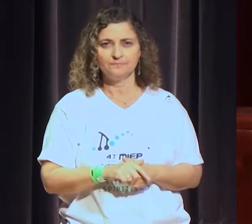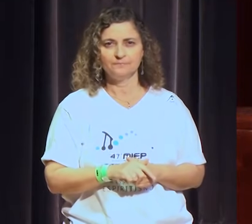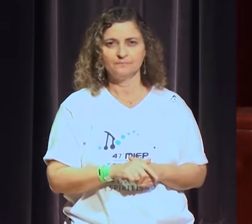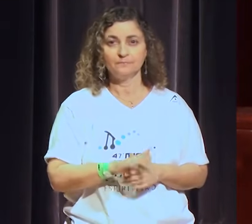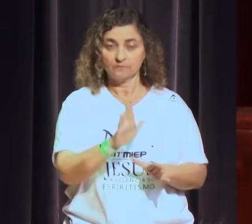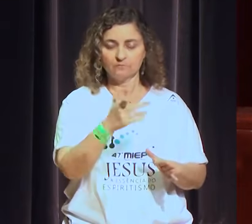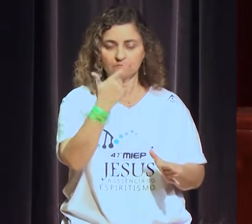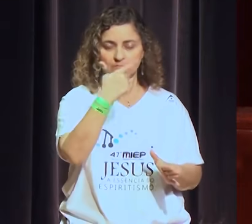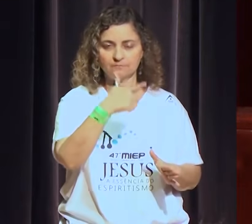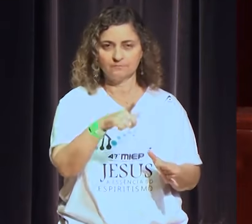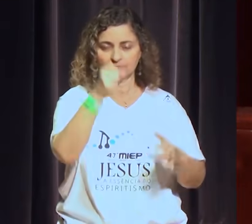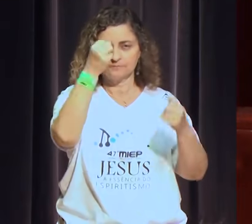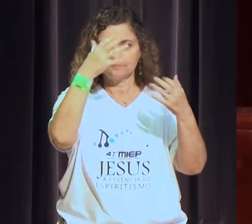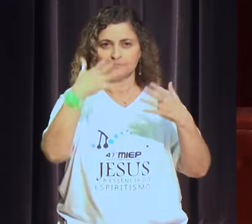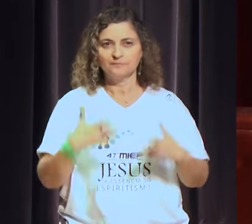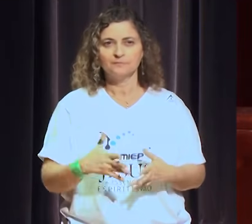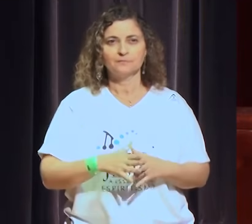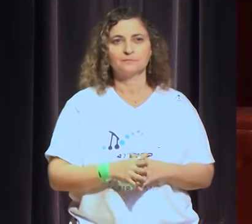Vou repetir.